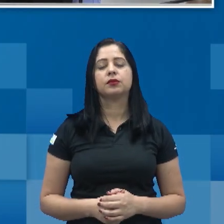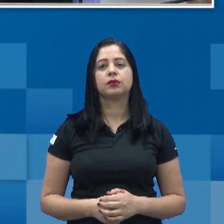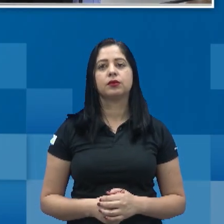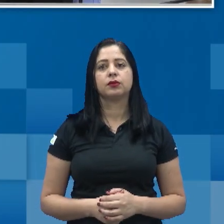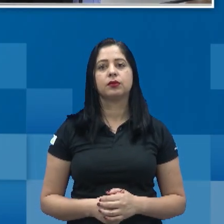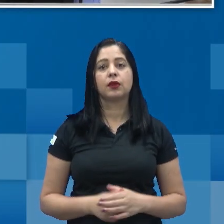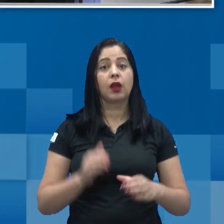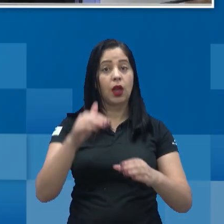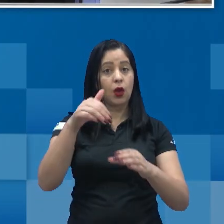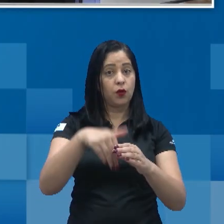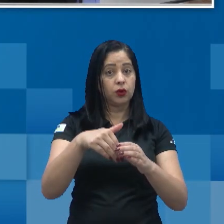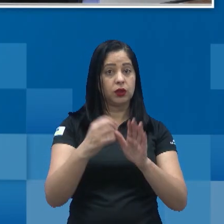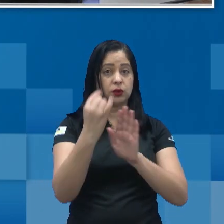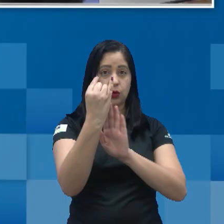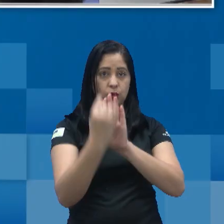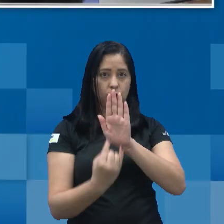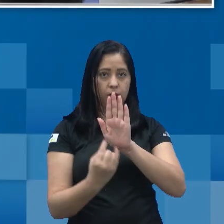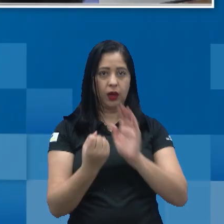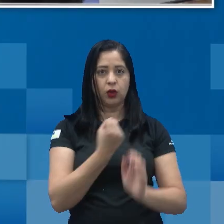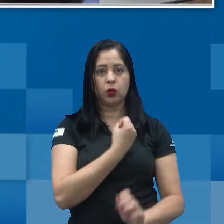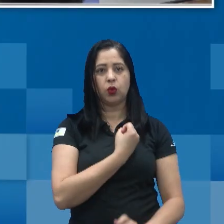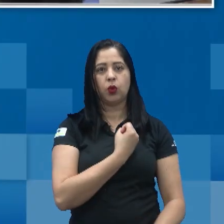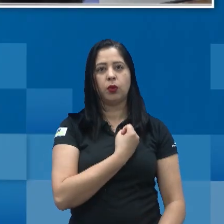Em votação, o requerimento de número